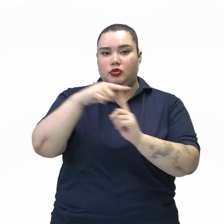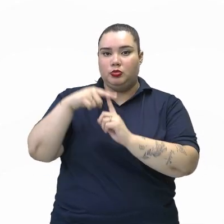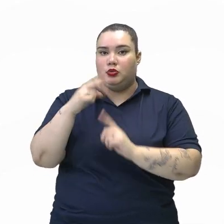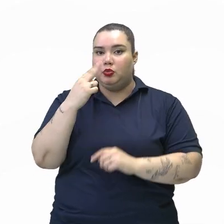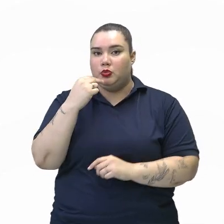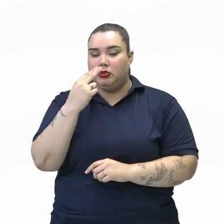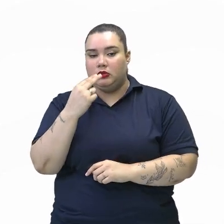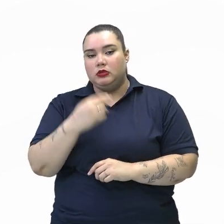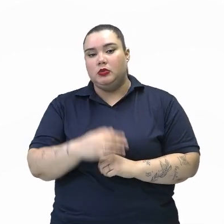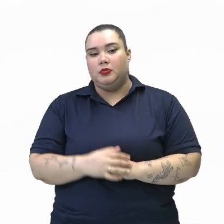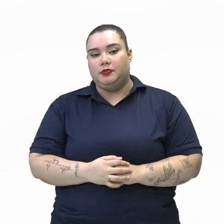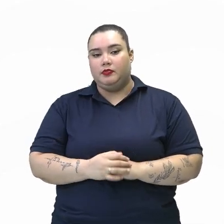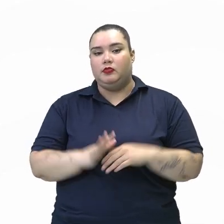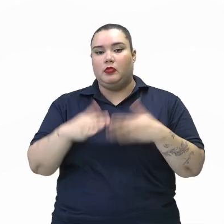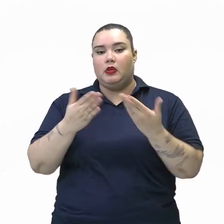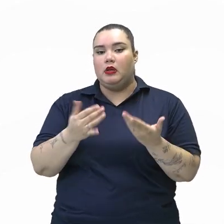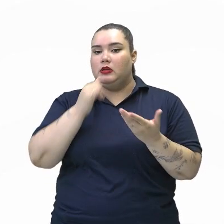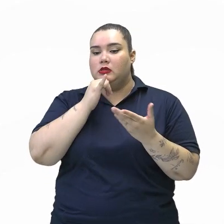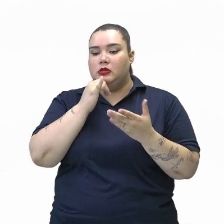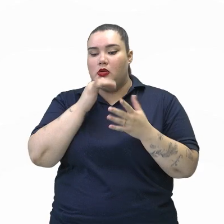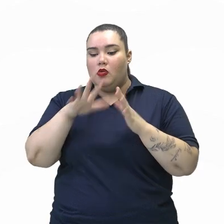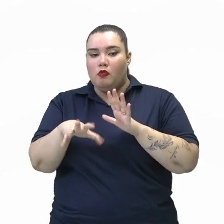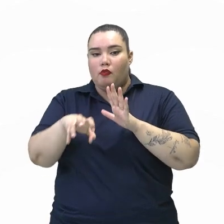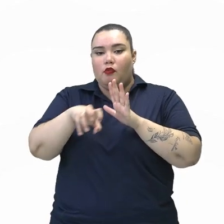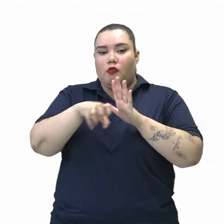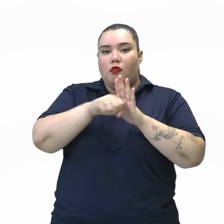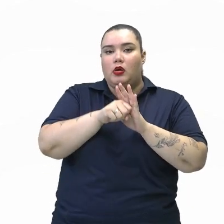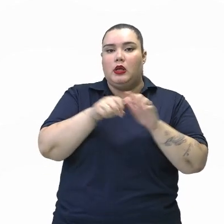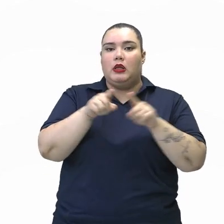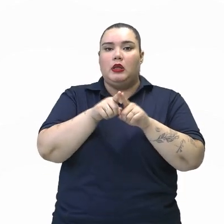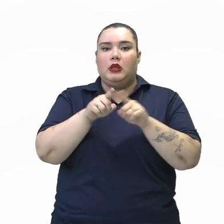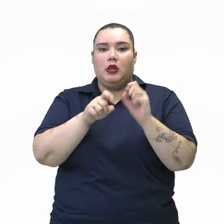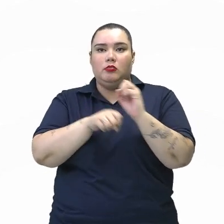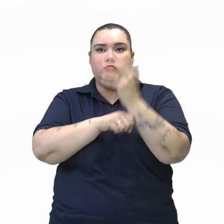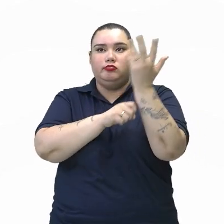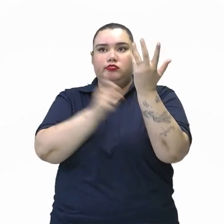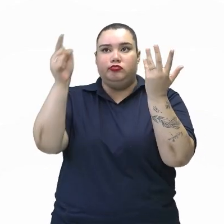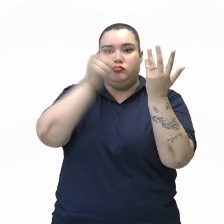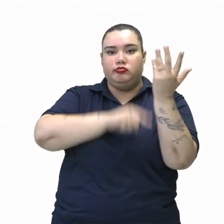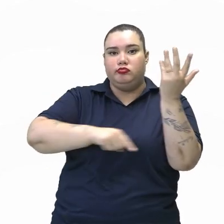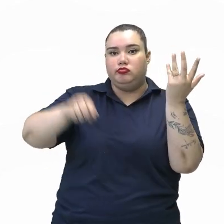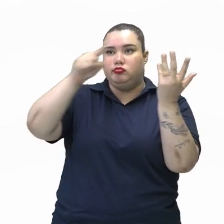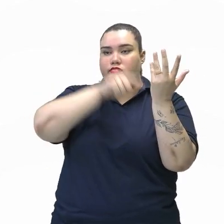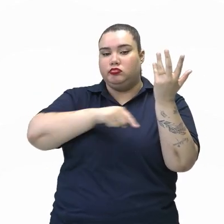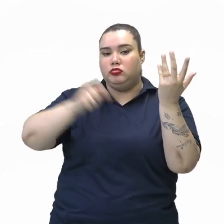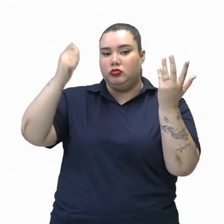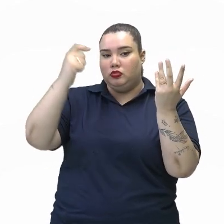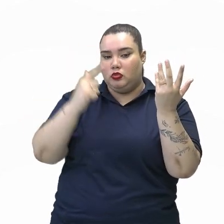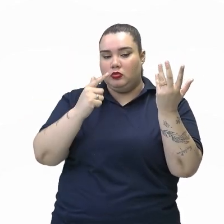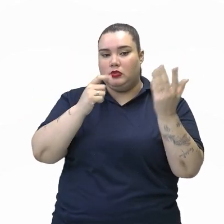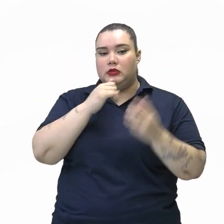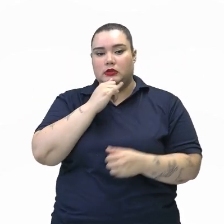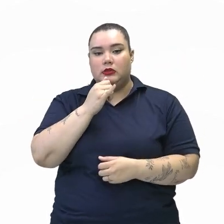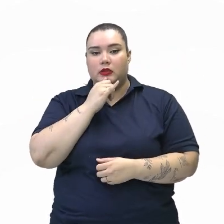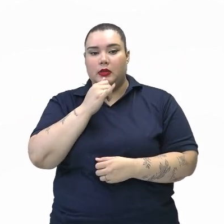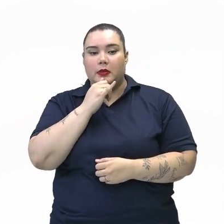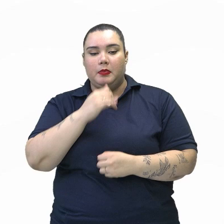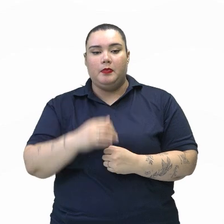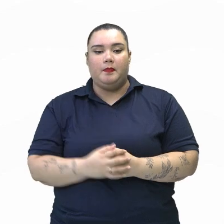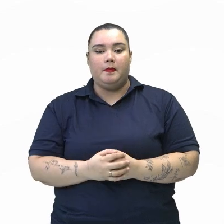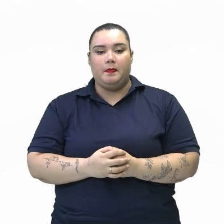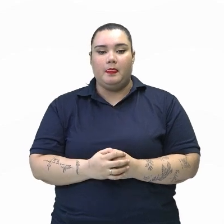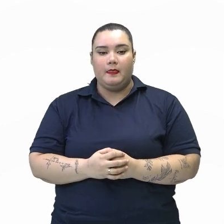de nutrição, tais como a absorção e a fotossíntese, como por